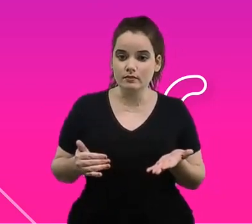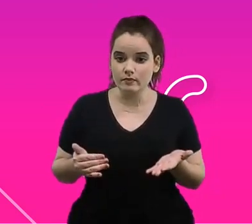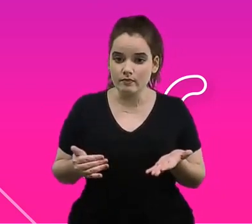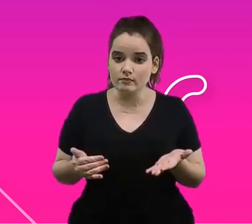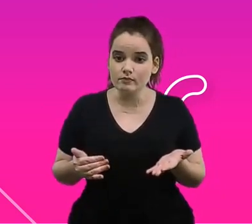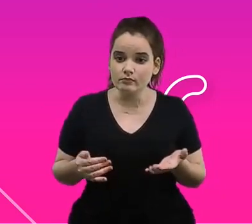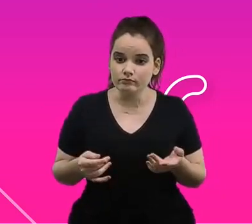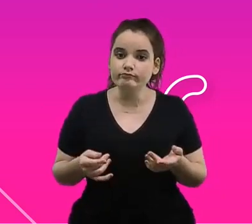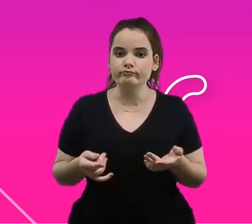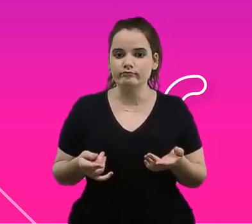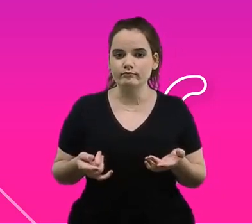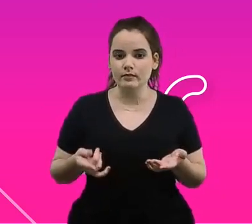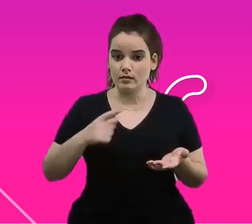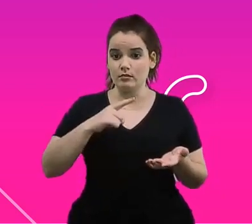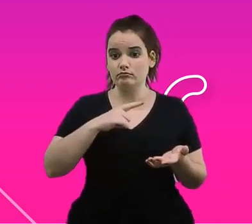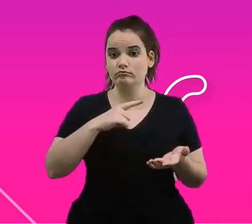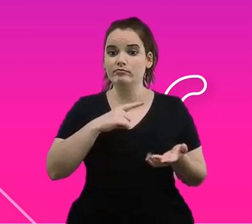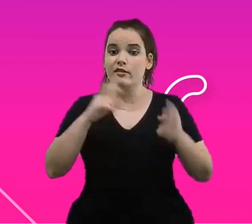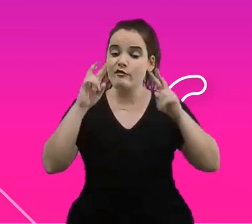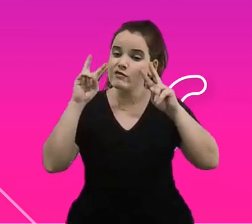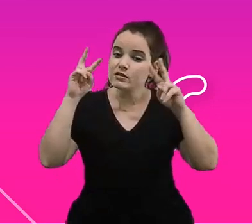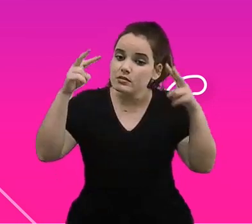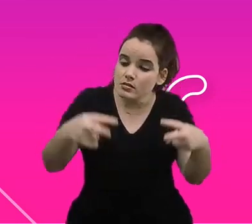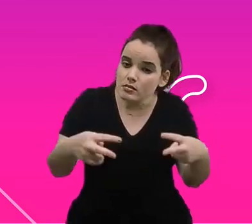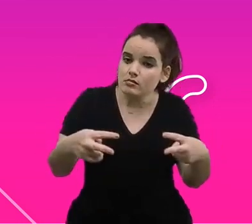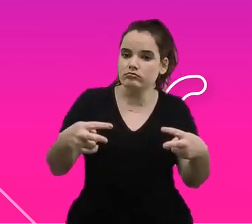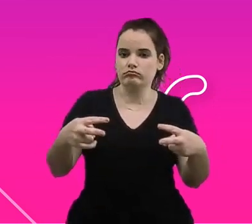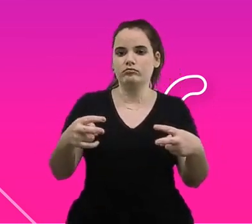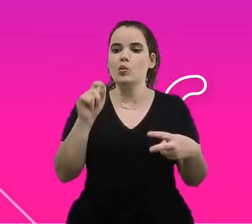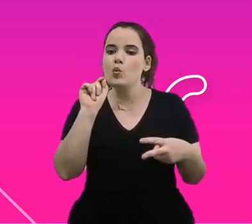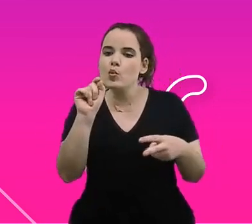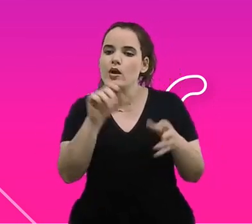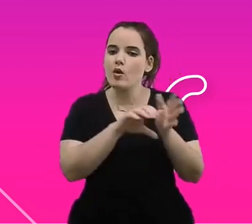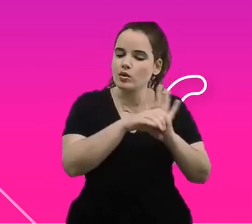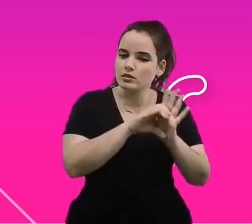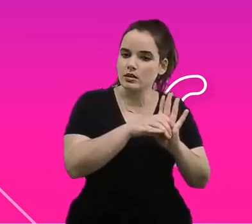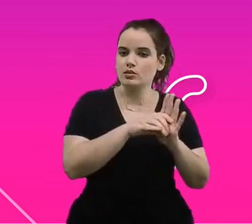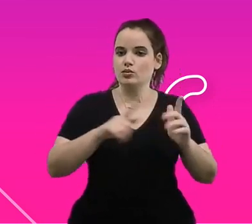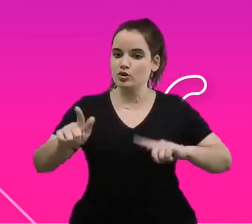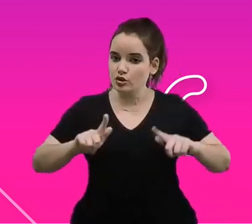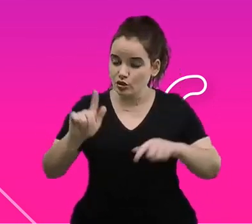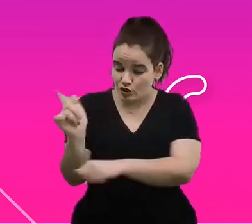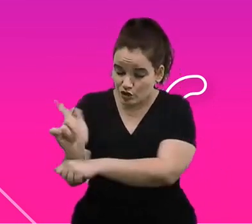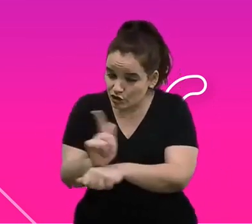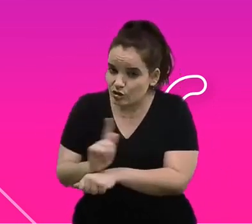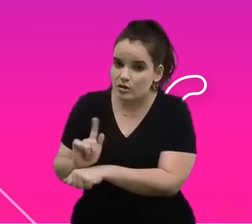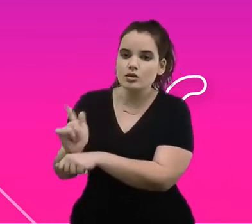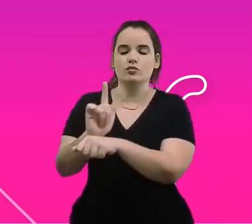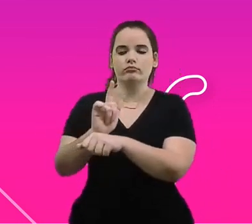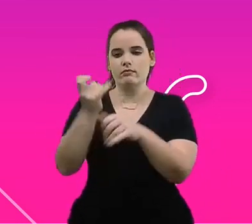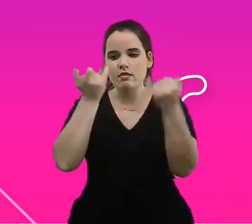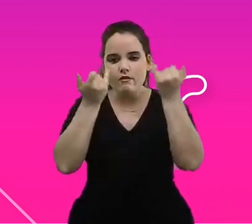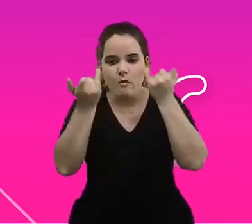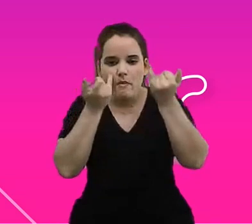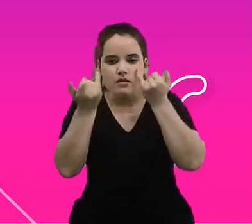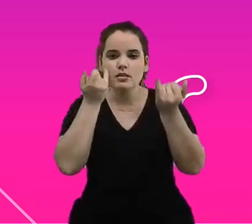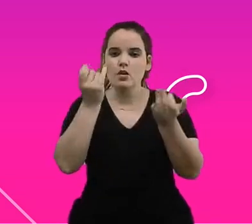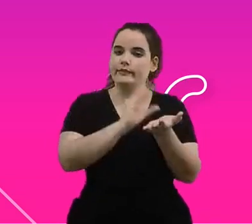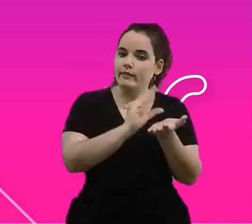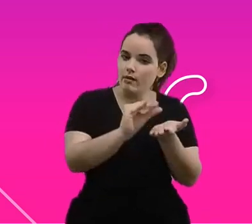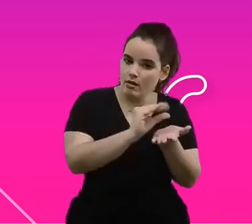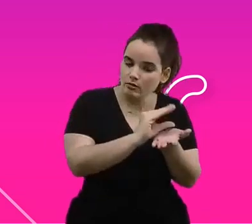né, sei lá, tem o CONSAD de administração, mas certamente tem os outros